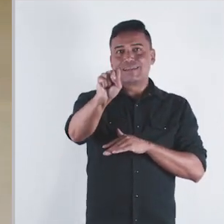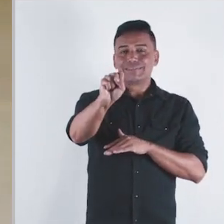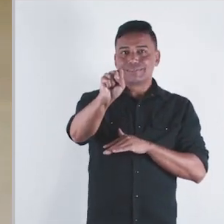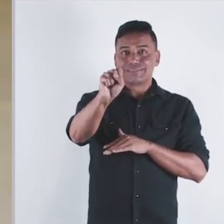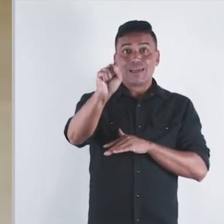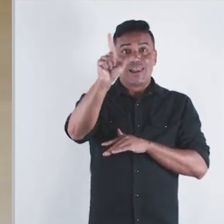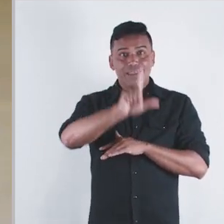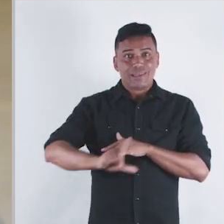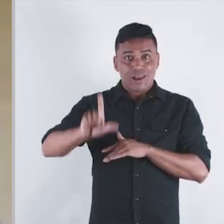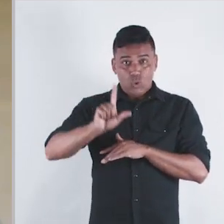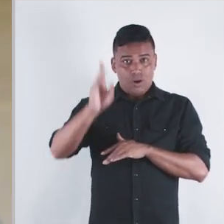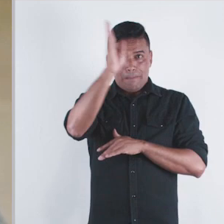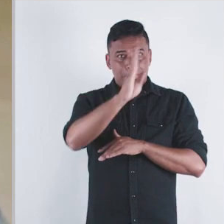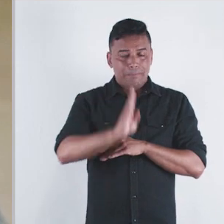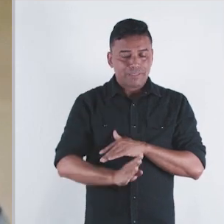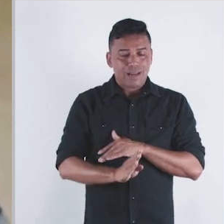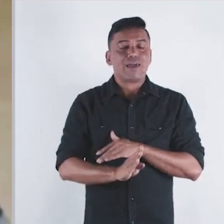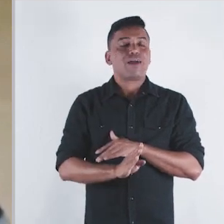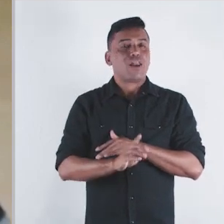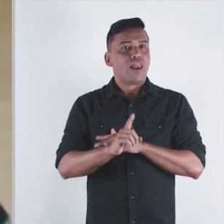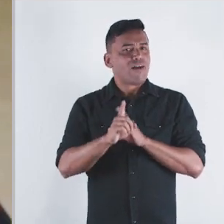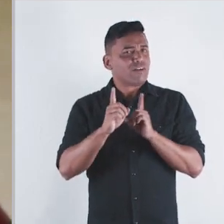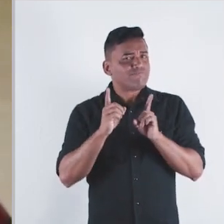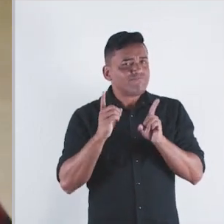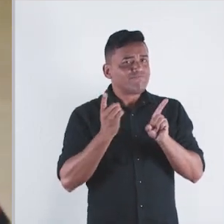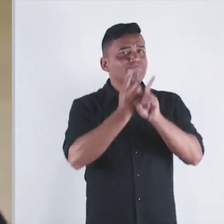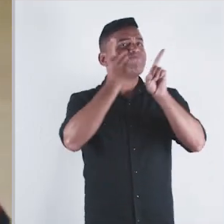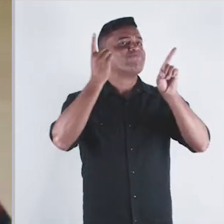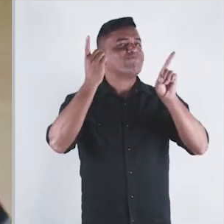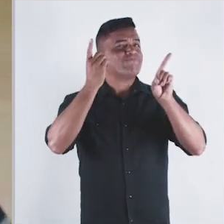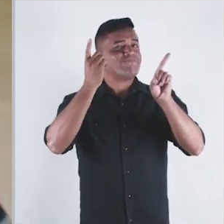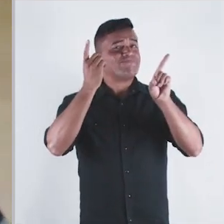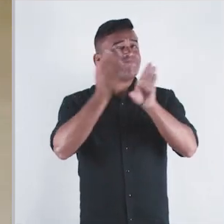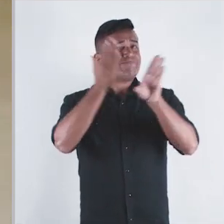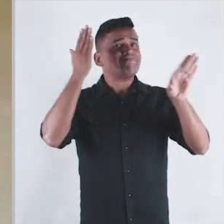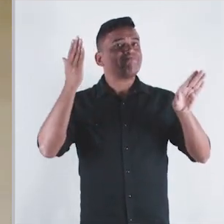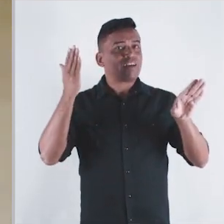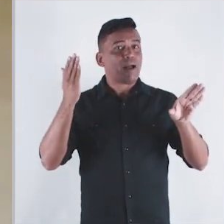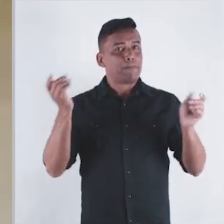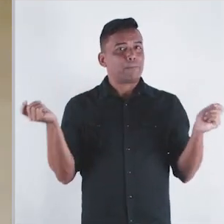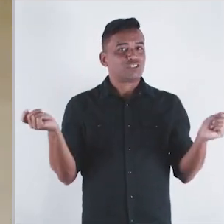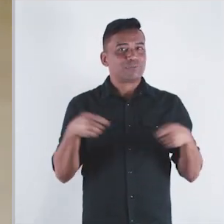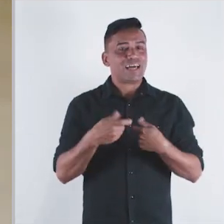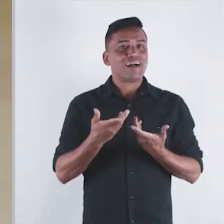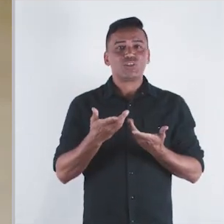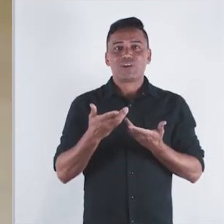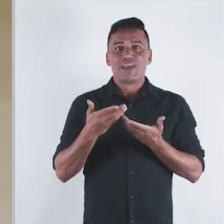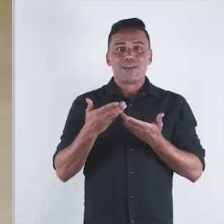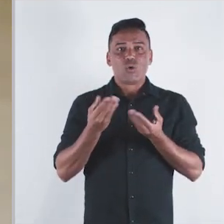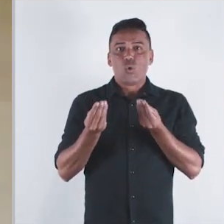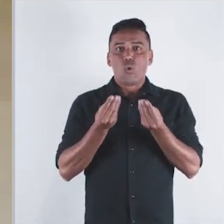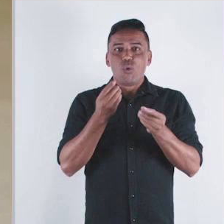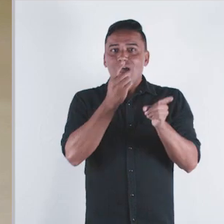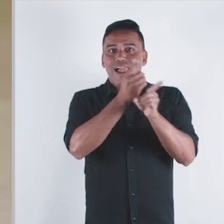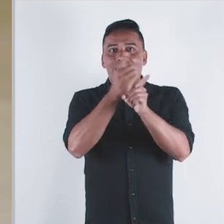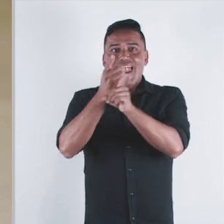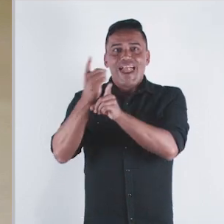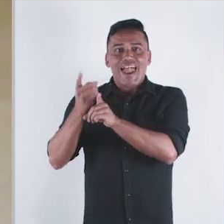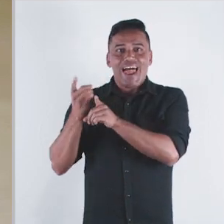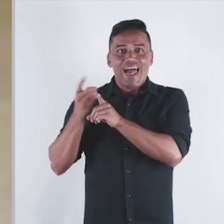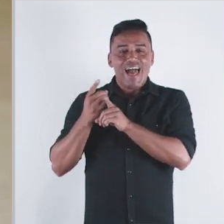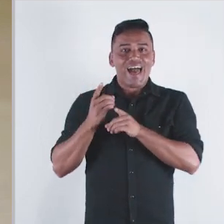e ali você vai encontrar uma possibilidade grande de filtros para navegação. Então, a gente